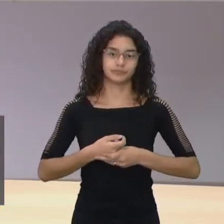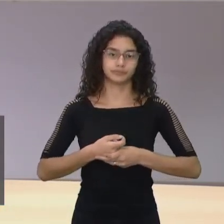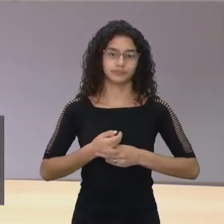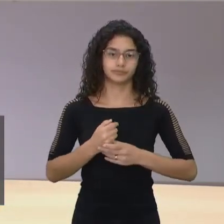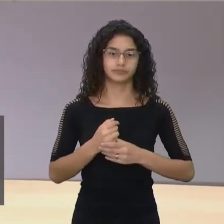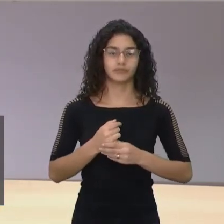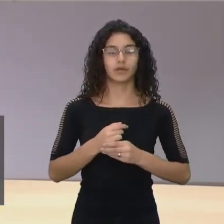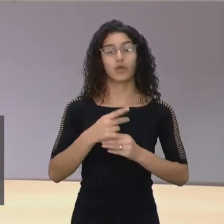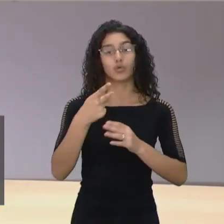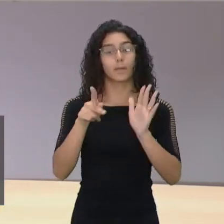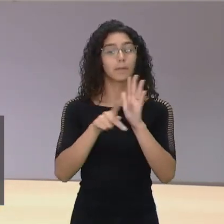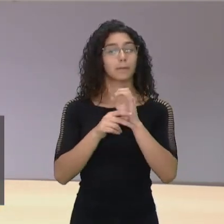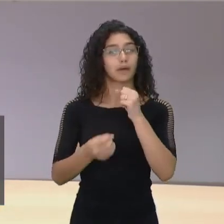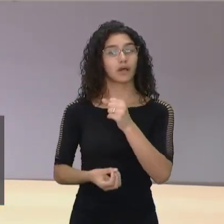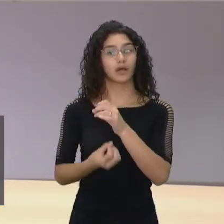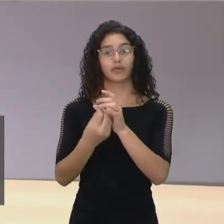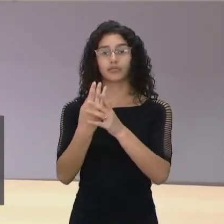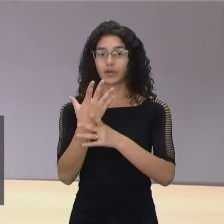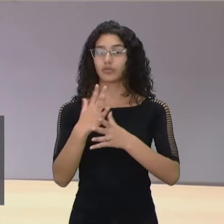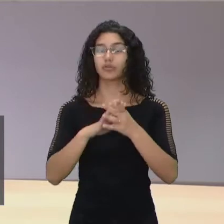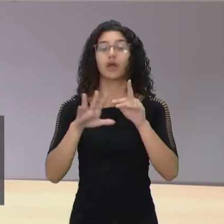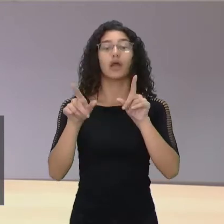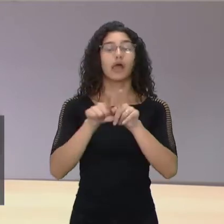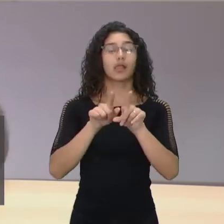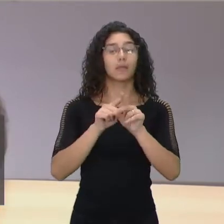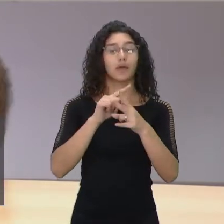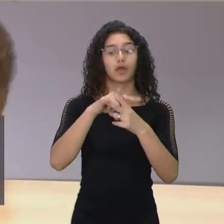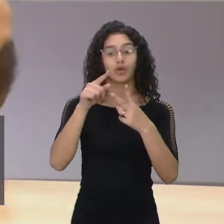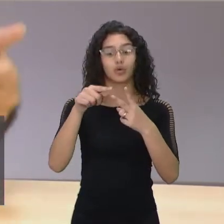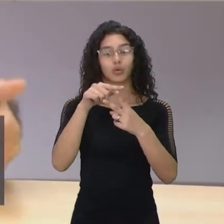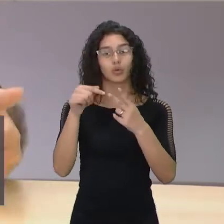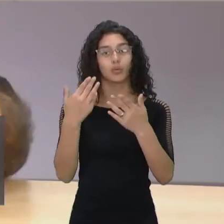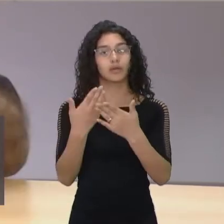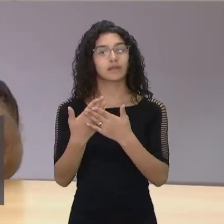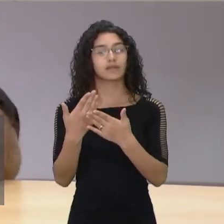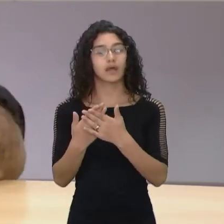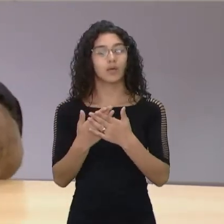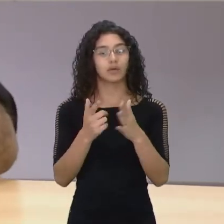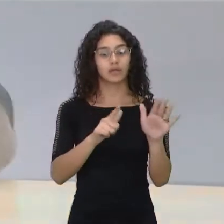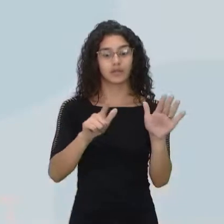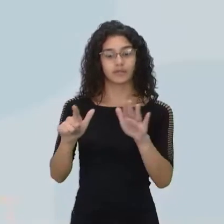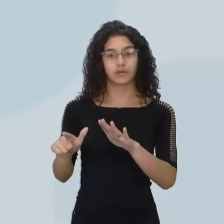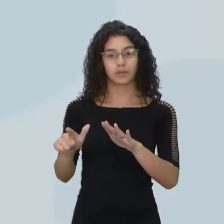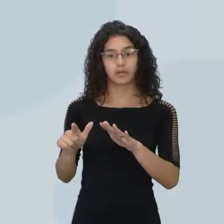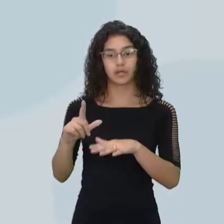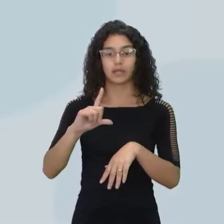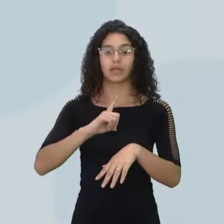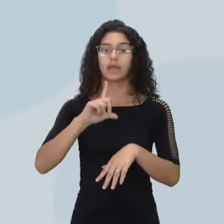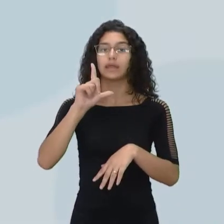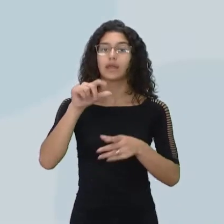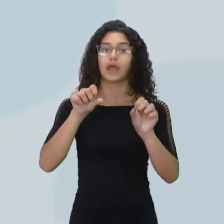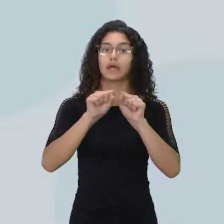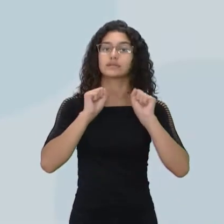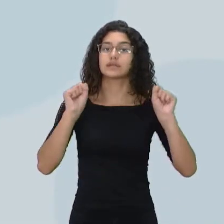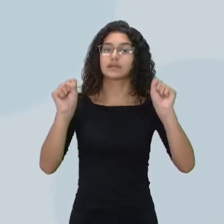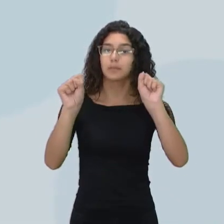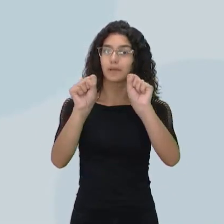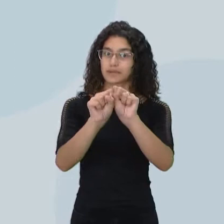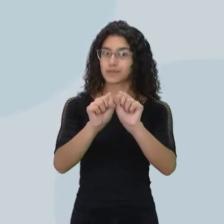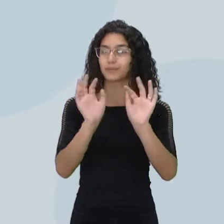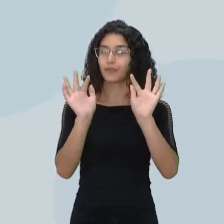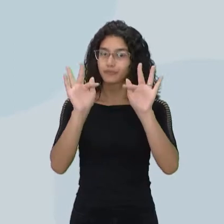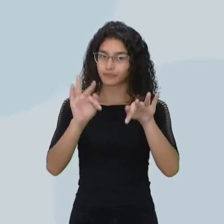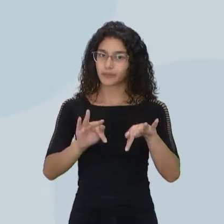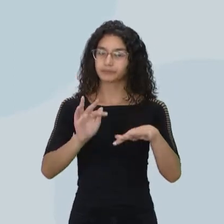sua criatividade. E depois, 2 aulinhas na última semana que a gente chama de